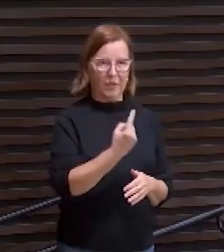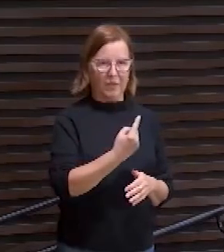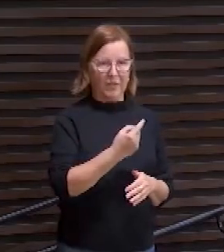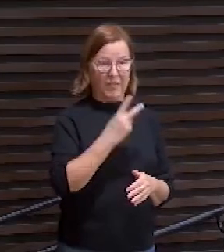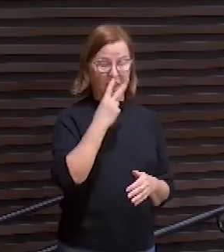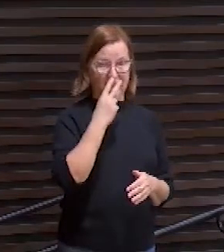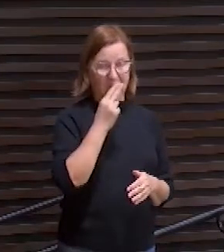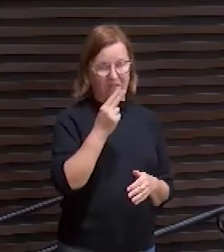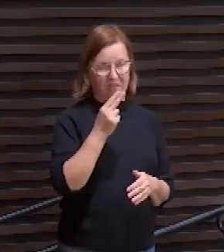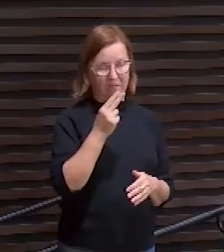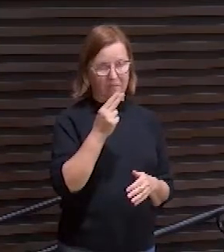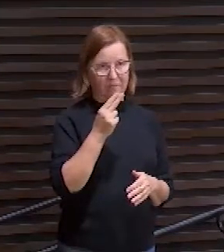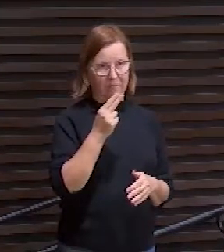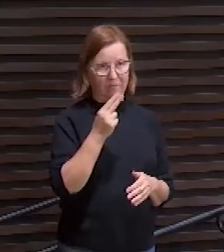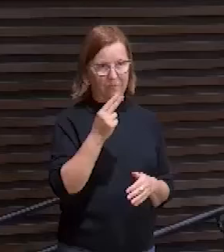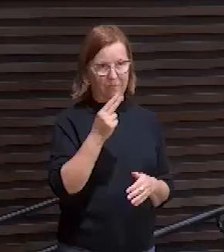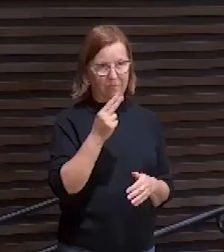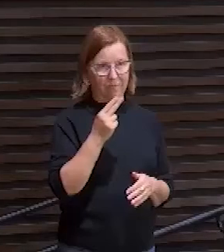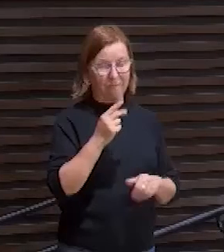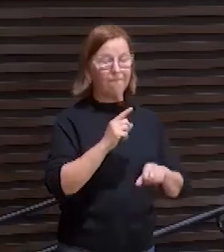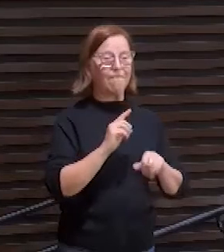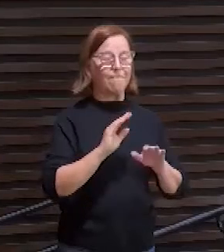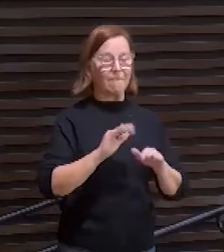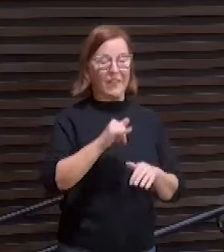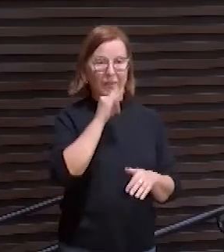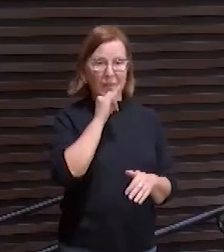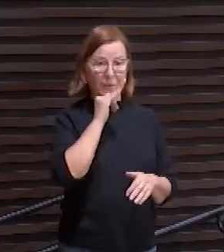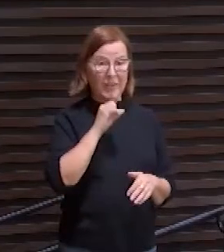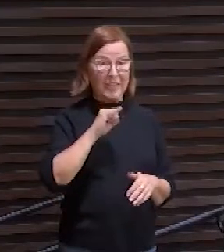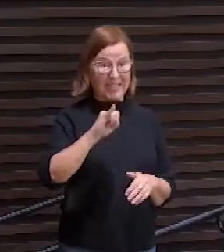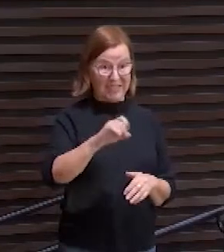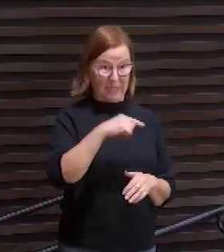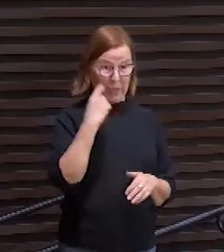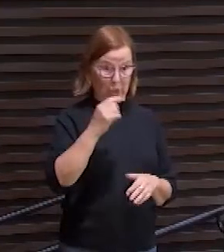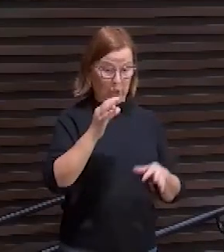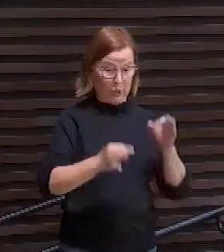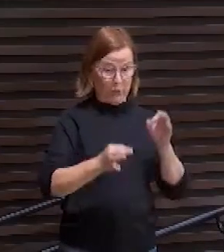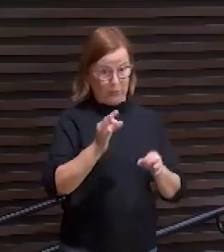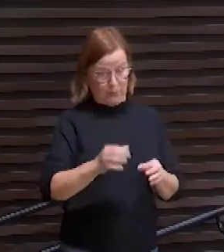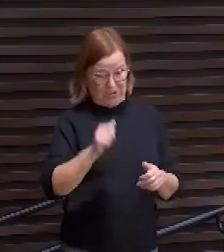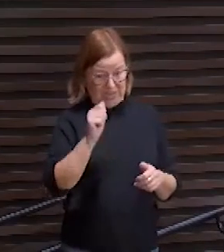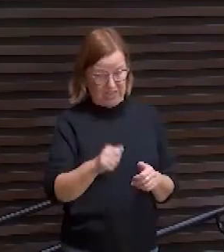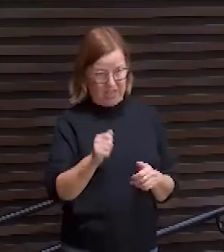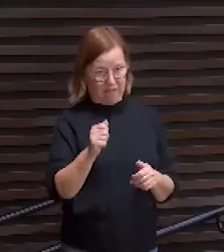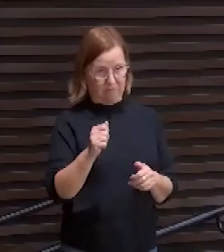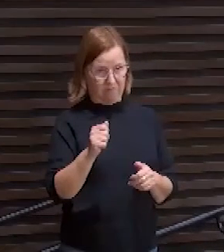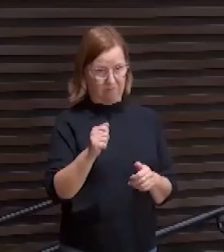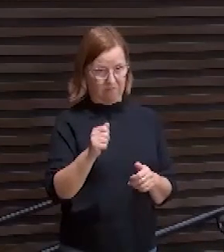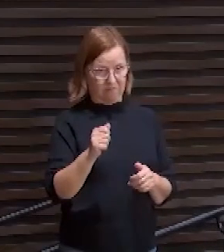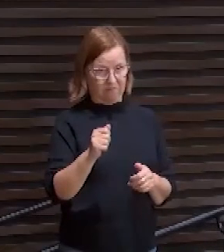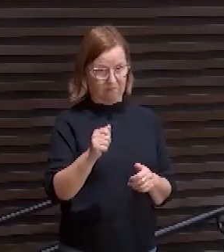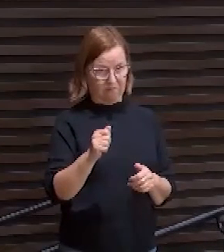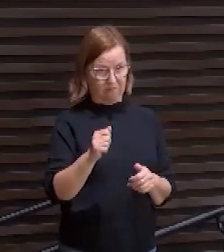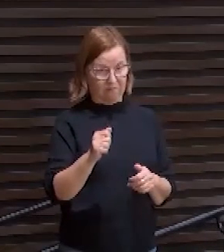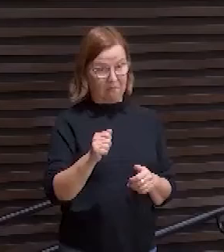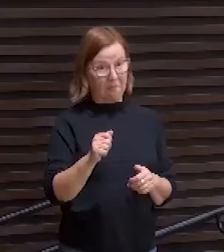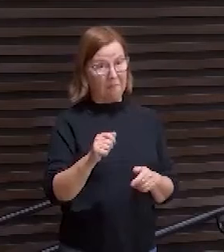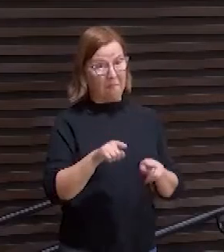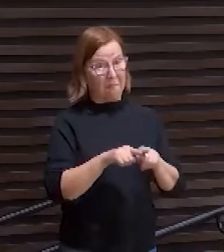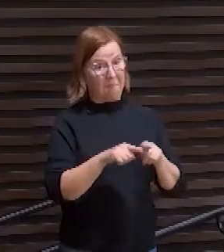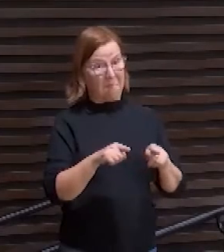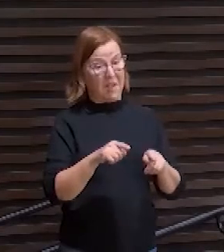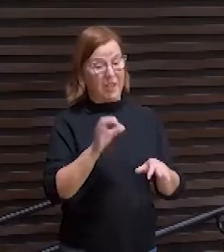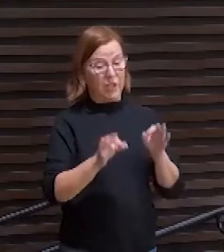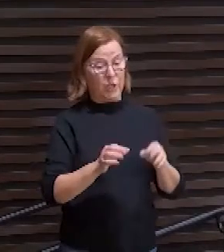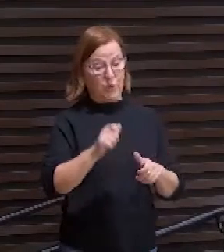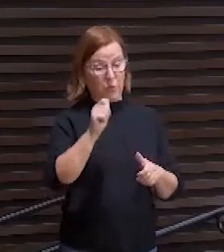consideramos, quando nós fazemos julgamento, e nós julgamos errado muitas vezes, ou a maior parte das vezes, nós